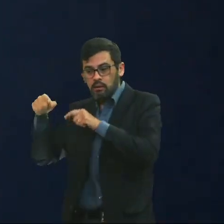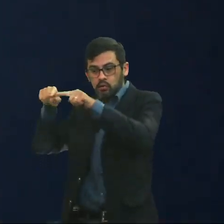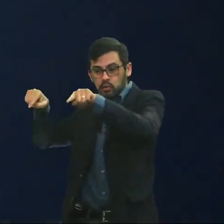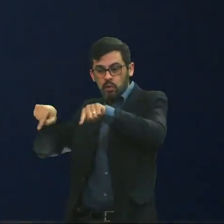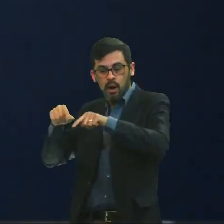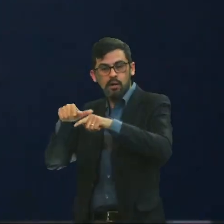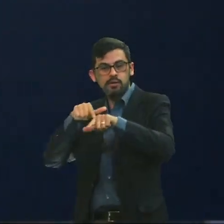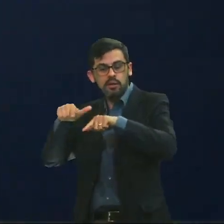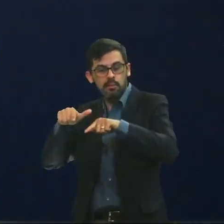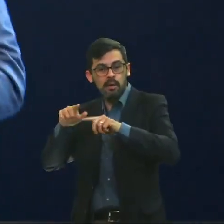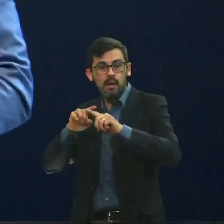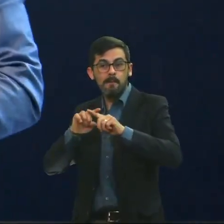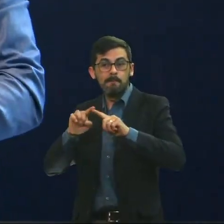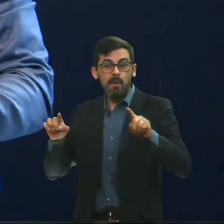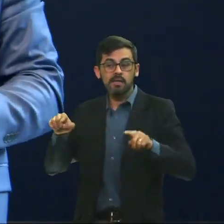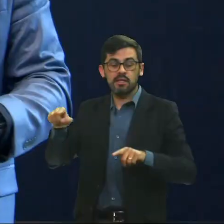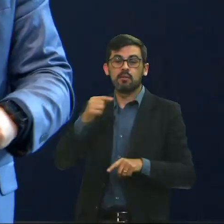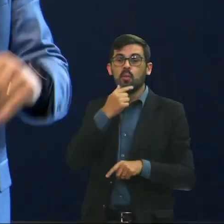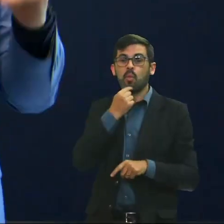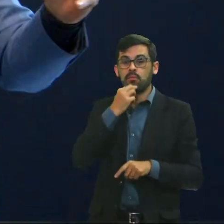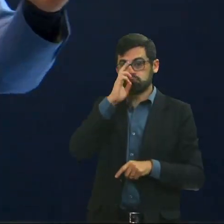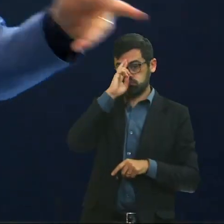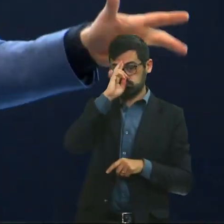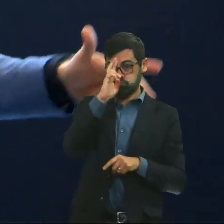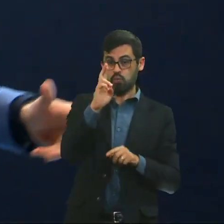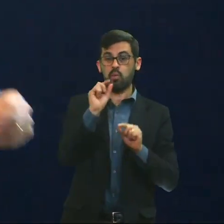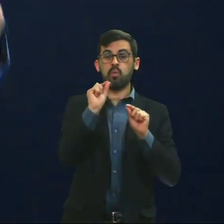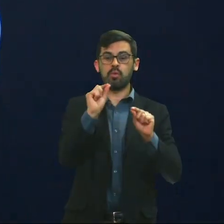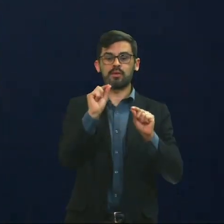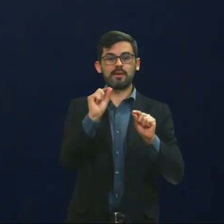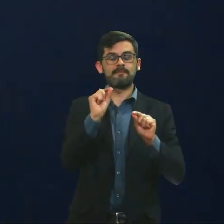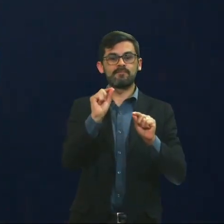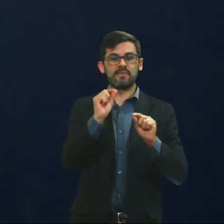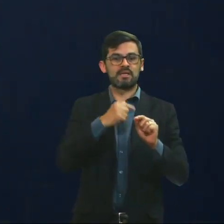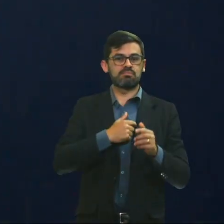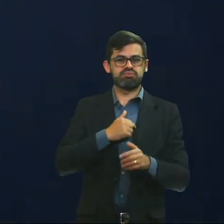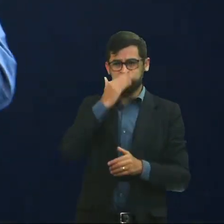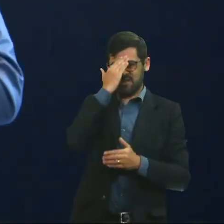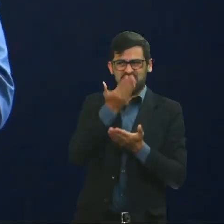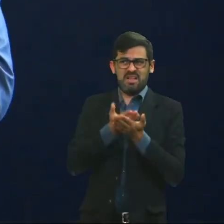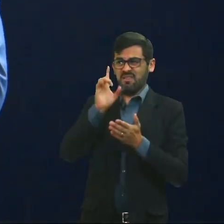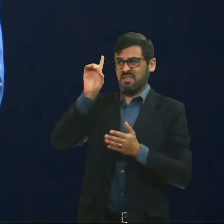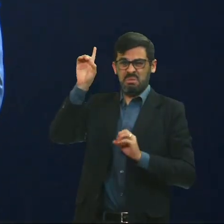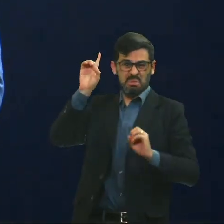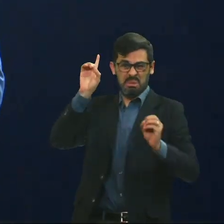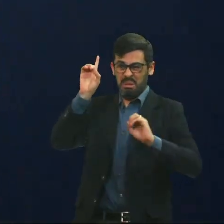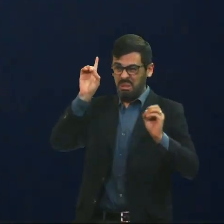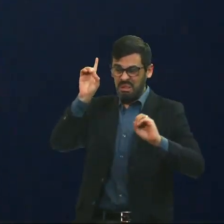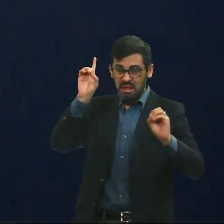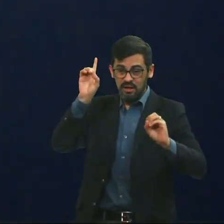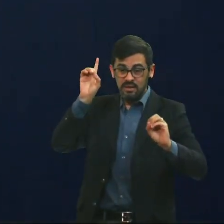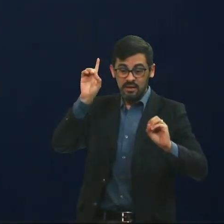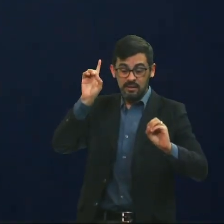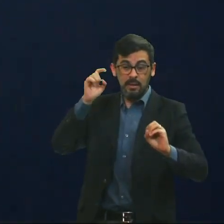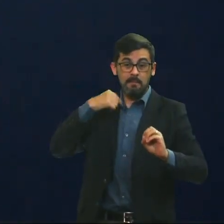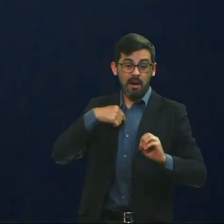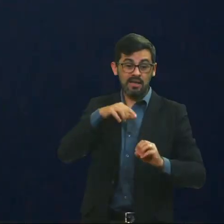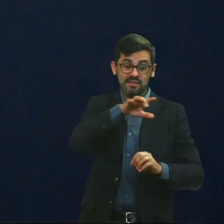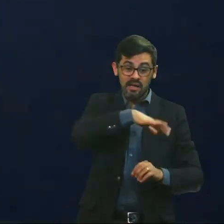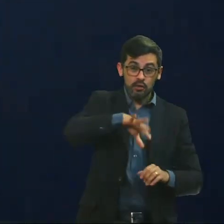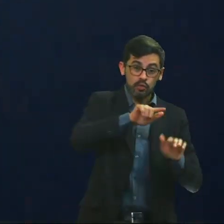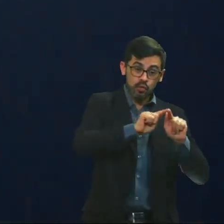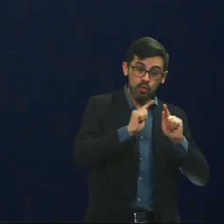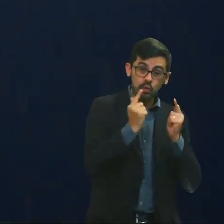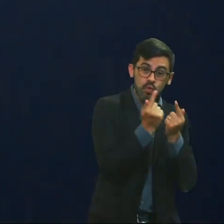E eu tinha um chefe, que ele era ateu confesso. E eu era conhecido ali na